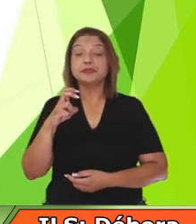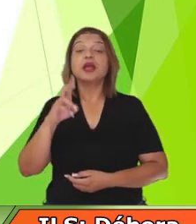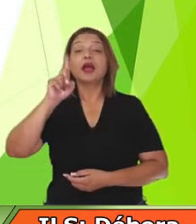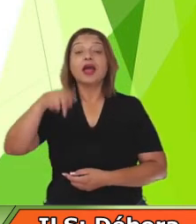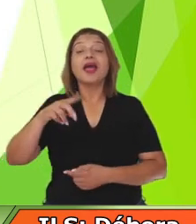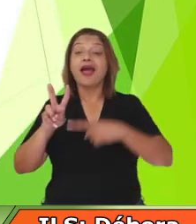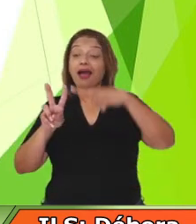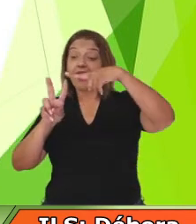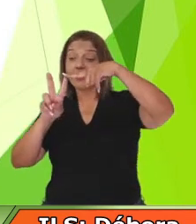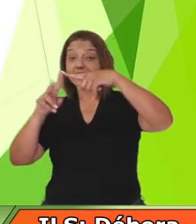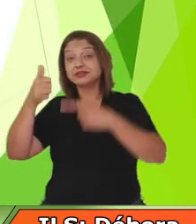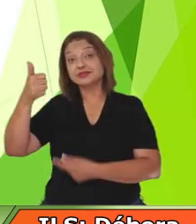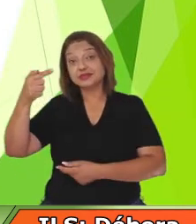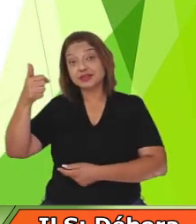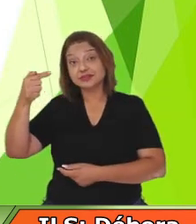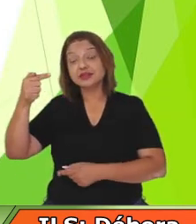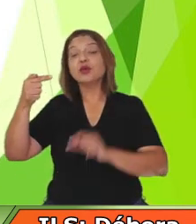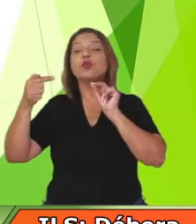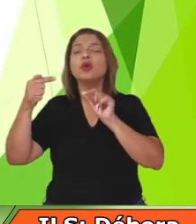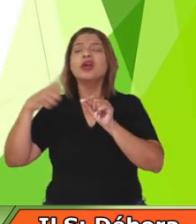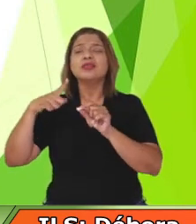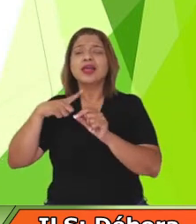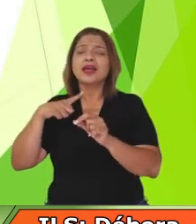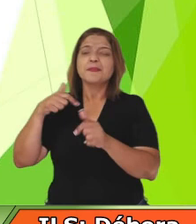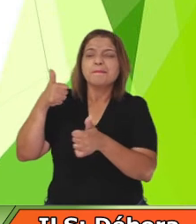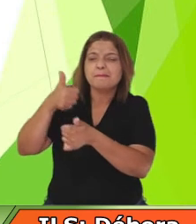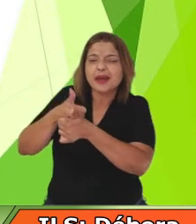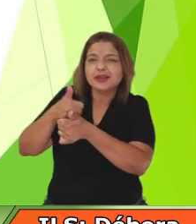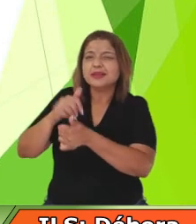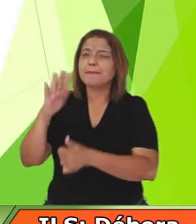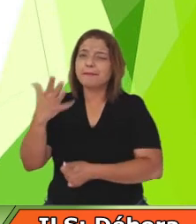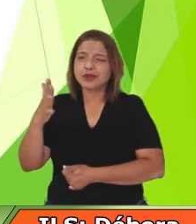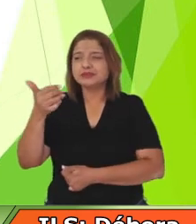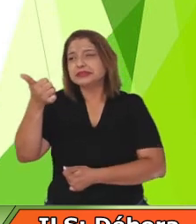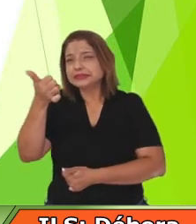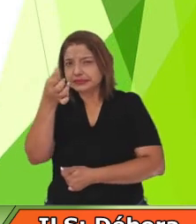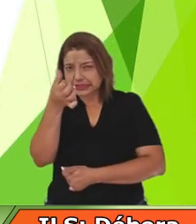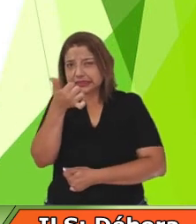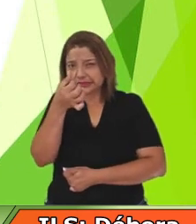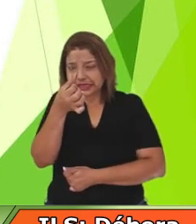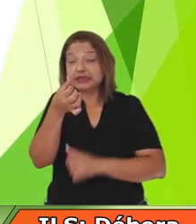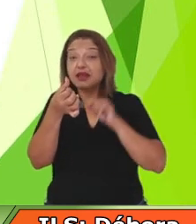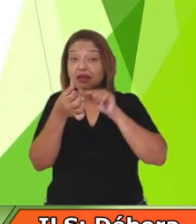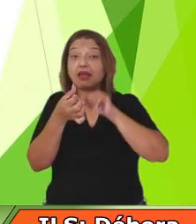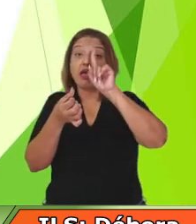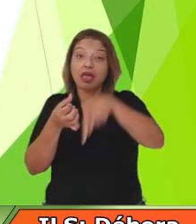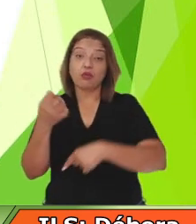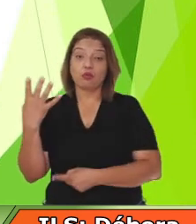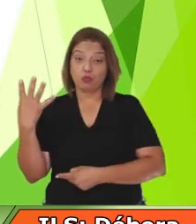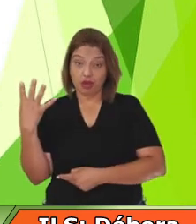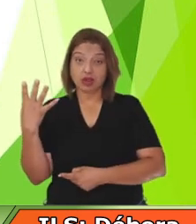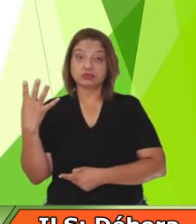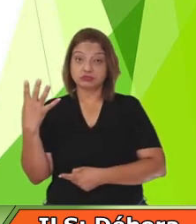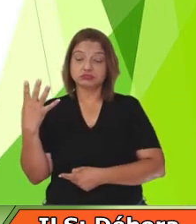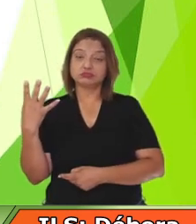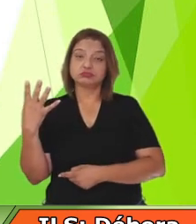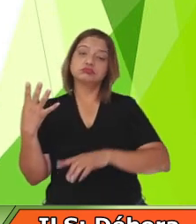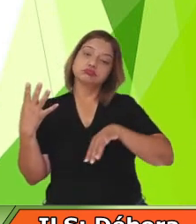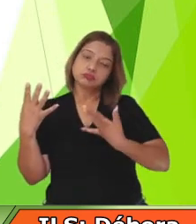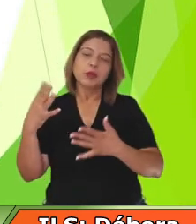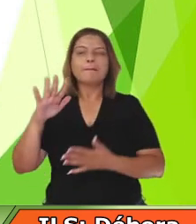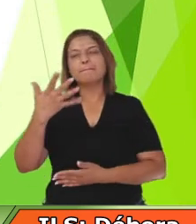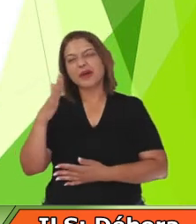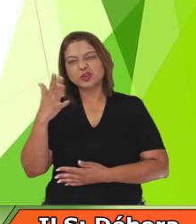de 17 está próximo da raiz exata 16. E a raiz de 16 é 4. Então, nós vamos usar um